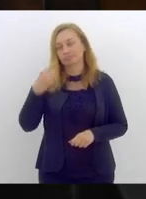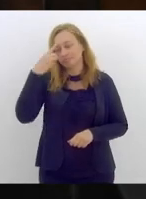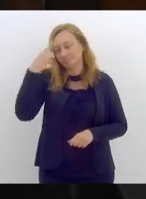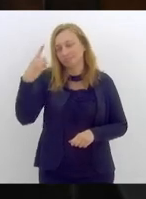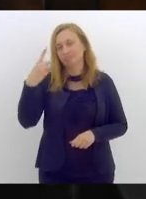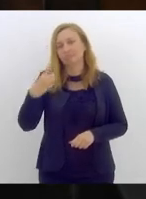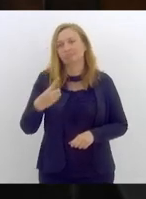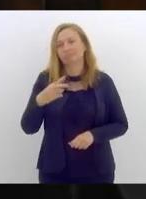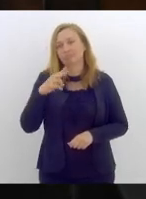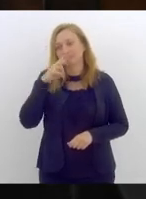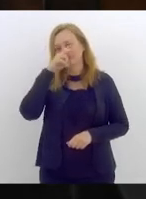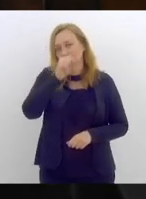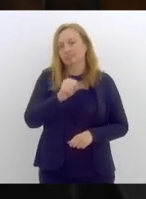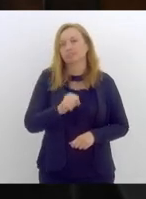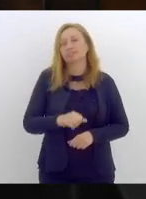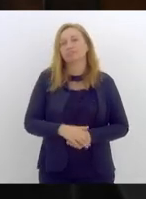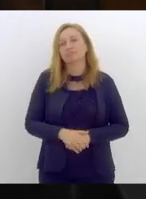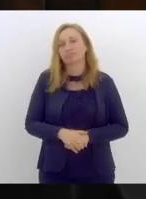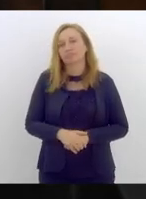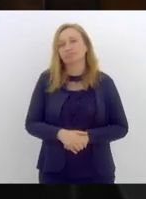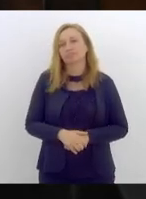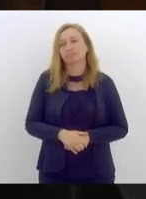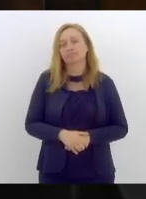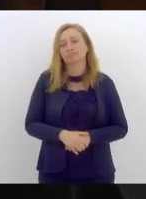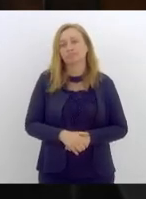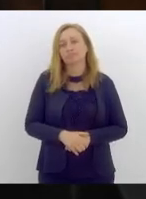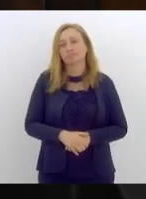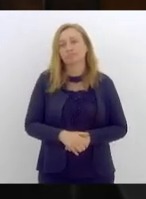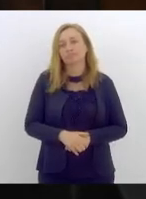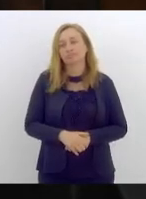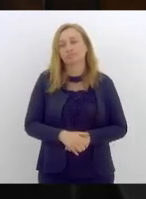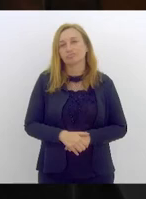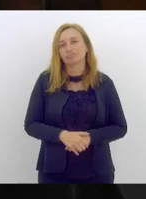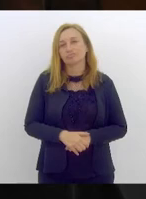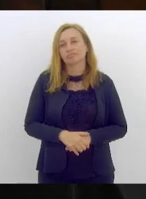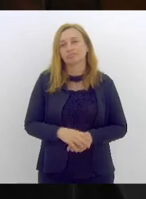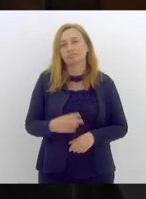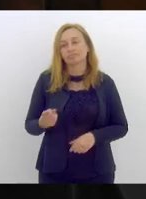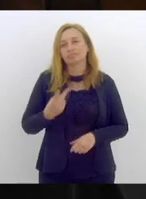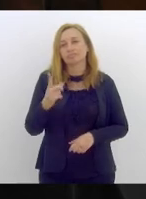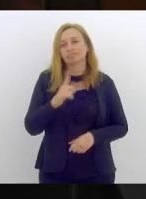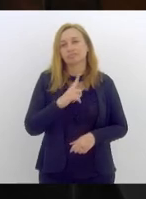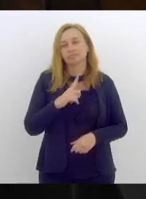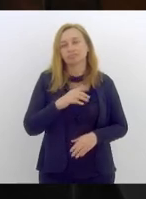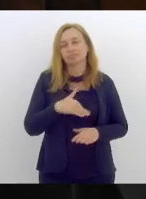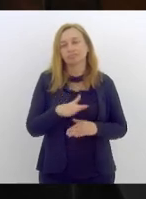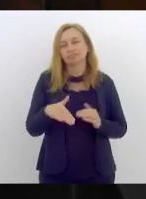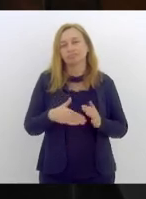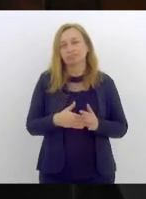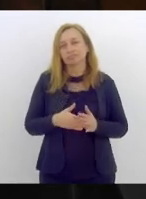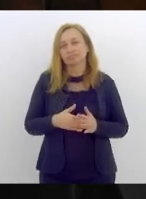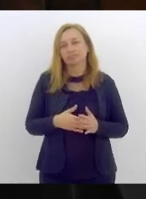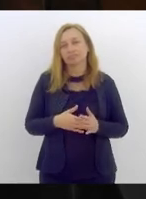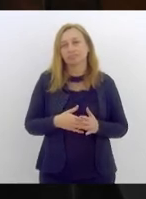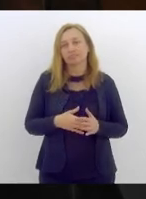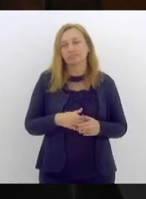uma ideia força uma ideia forte uma ideia hegemônica que vale a pena para todo mundo restaurar